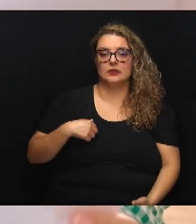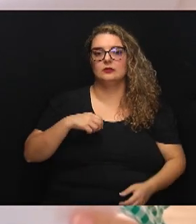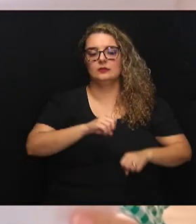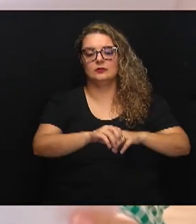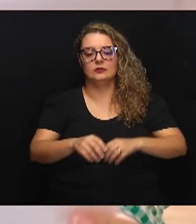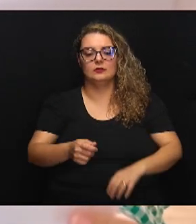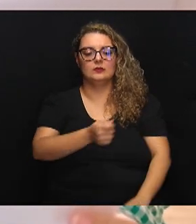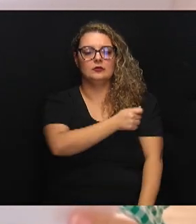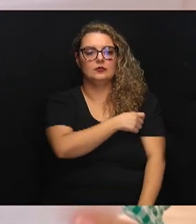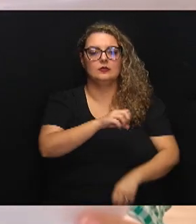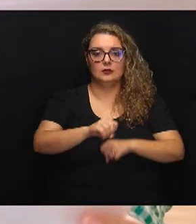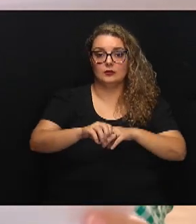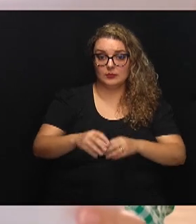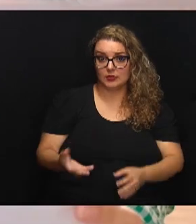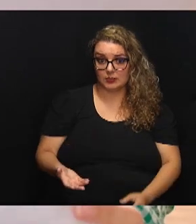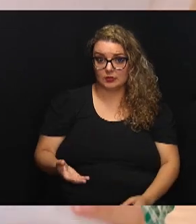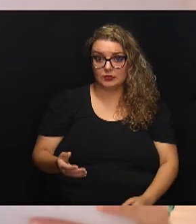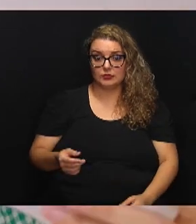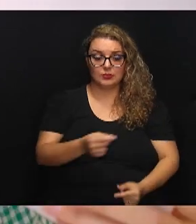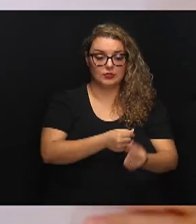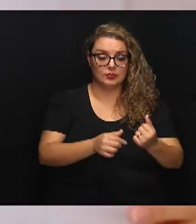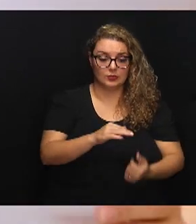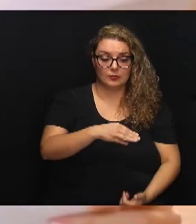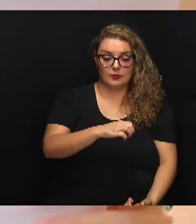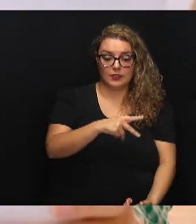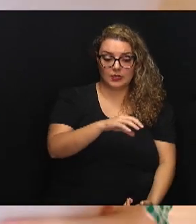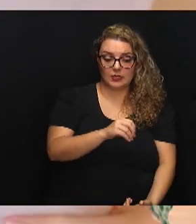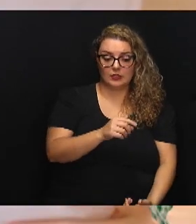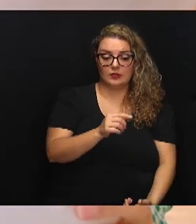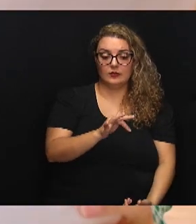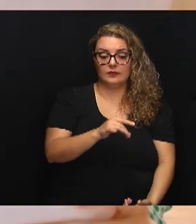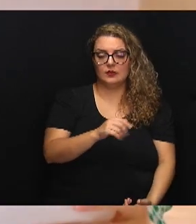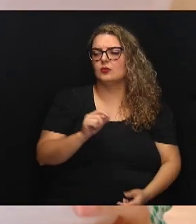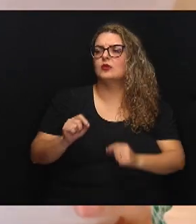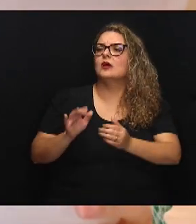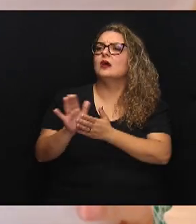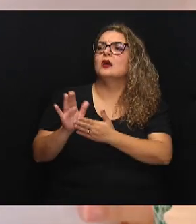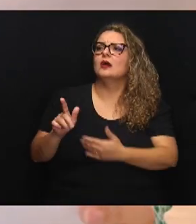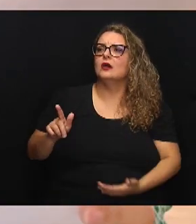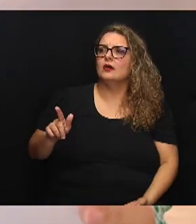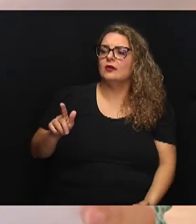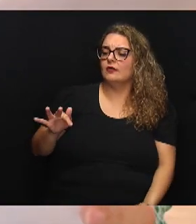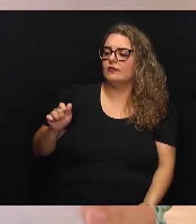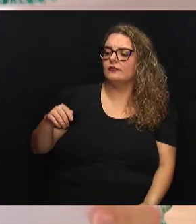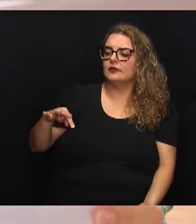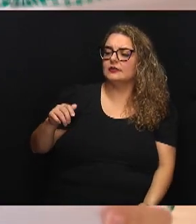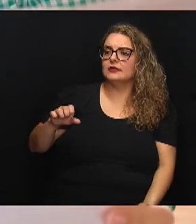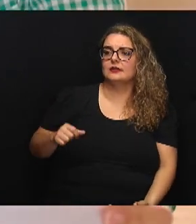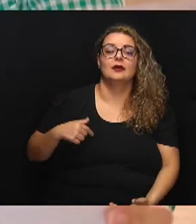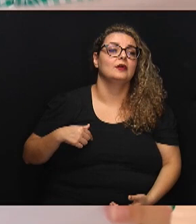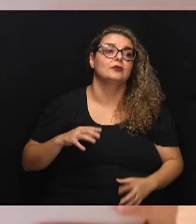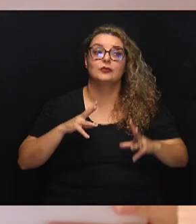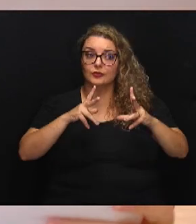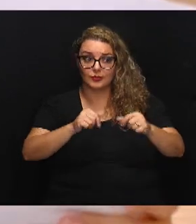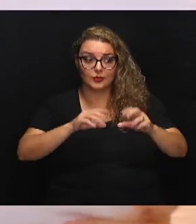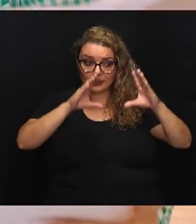aula de mercado financeiro, o que é gasto fantasma? Aí ele falou, aquele que me assombra toda noite. Eu falei, não, na verdade o